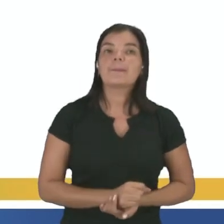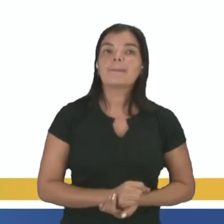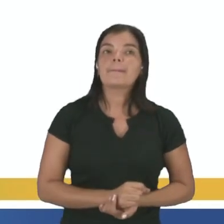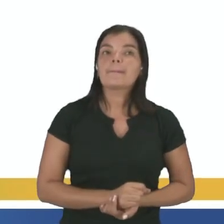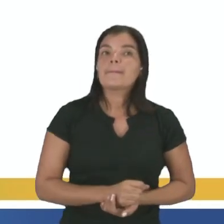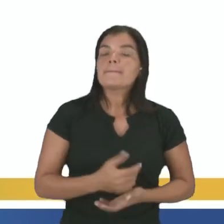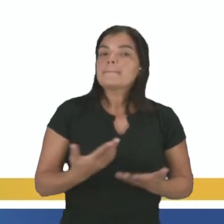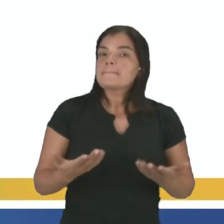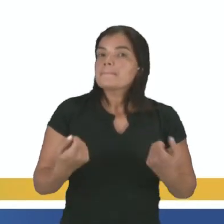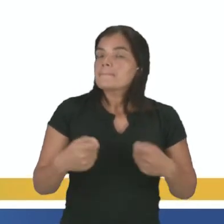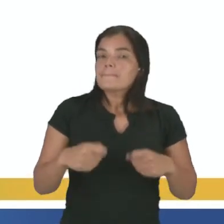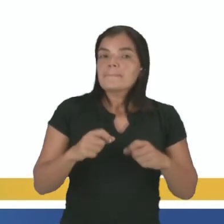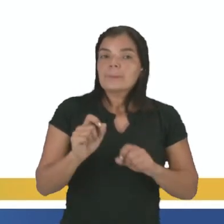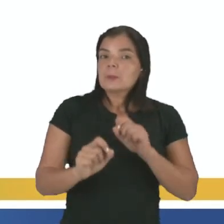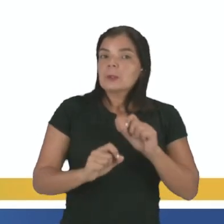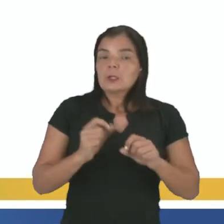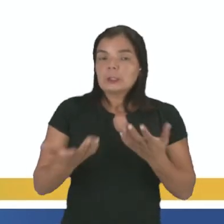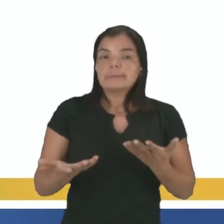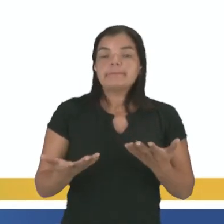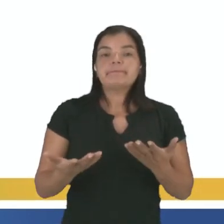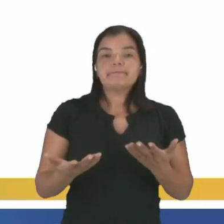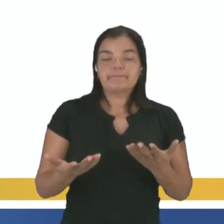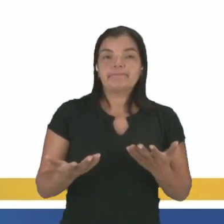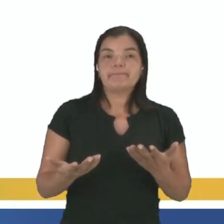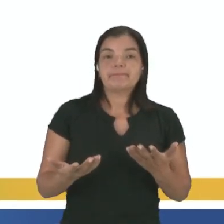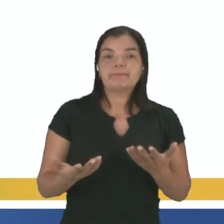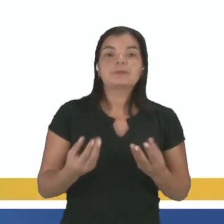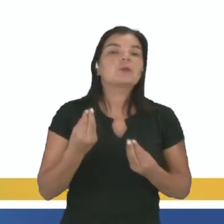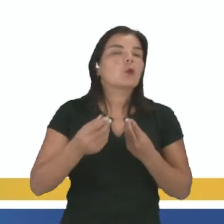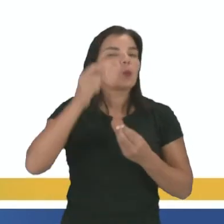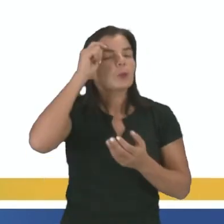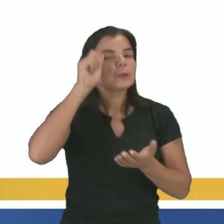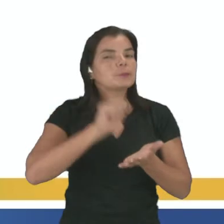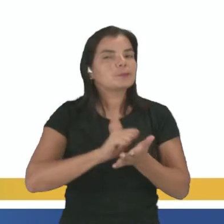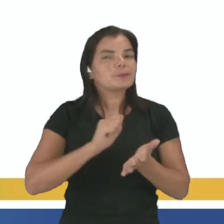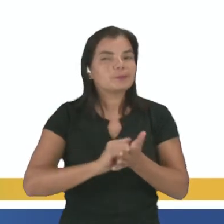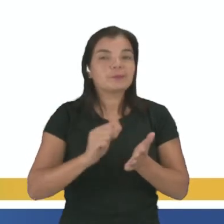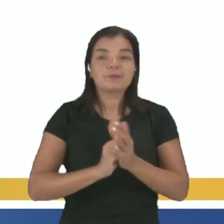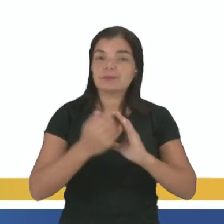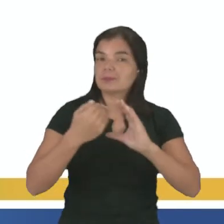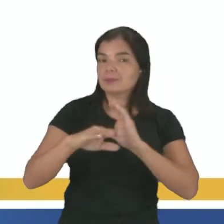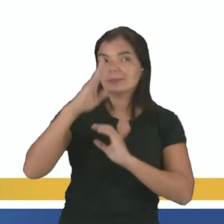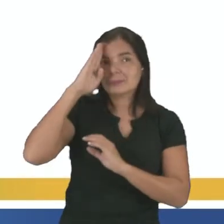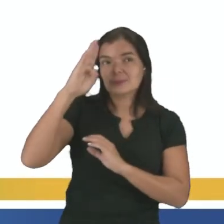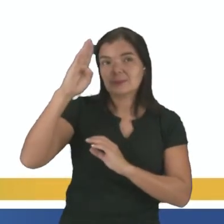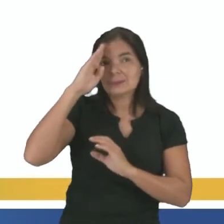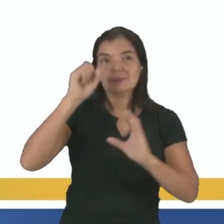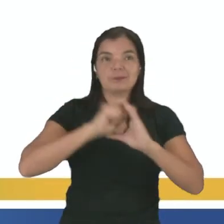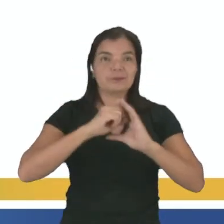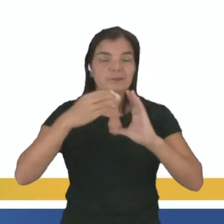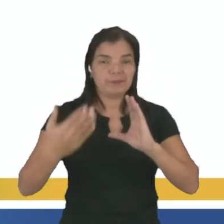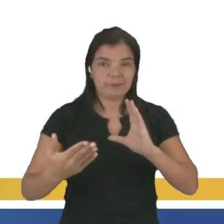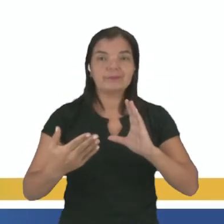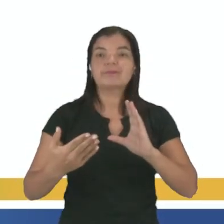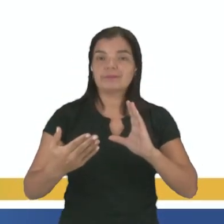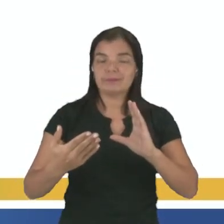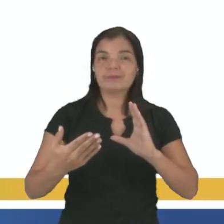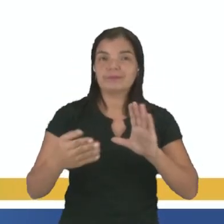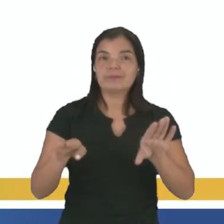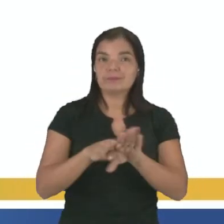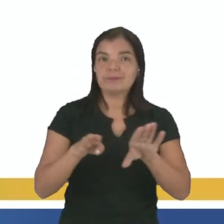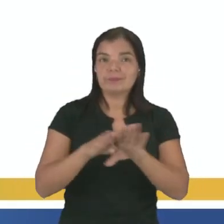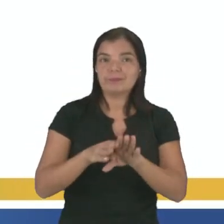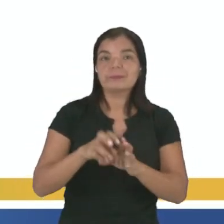Ele deve colocar do que trata a obra, a mensagem principal, as características específicas,